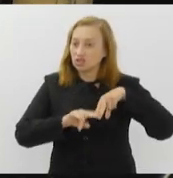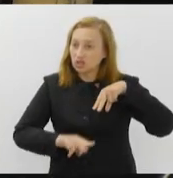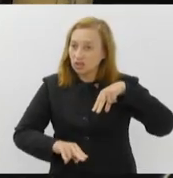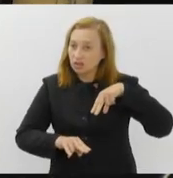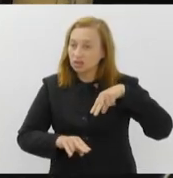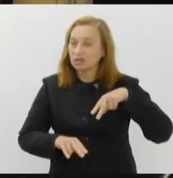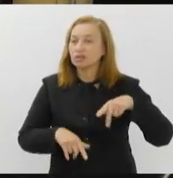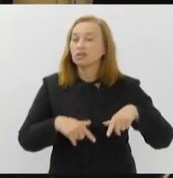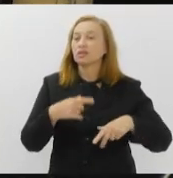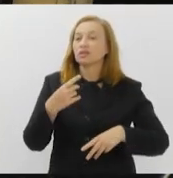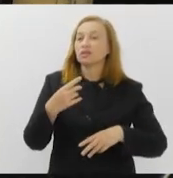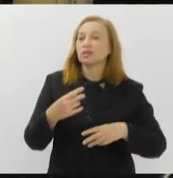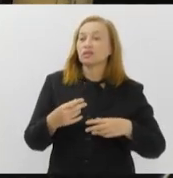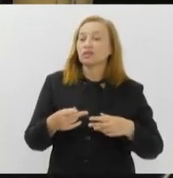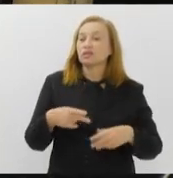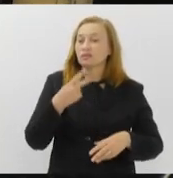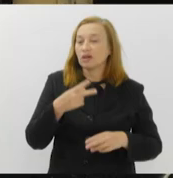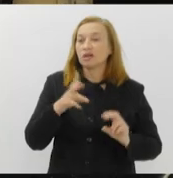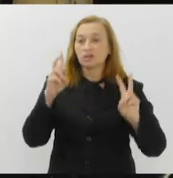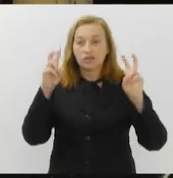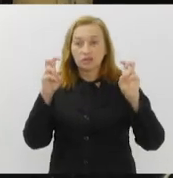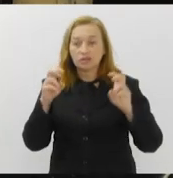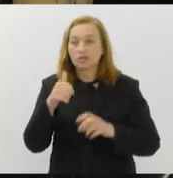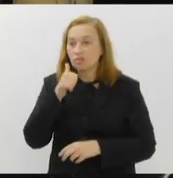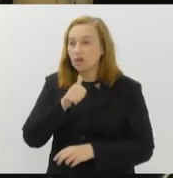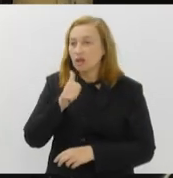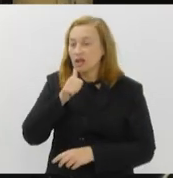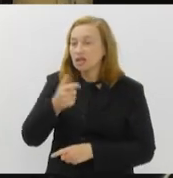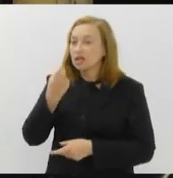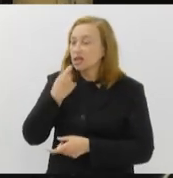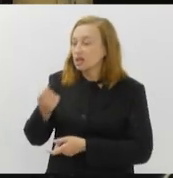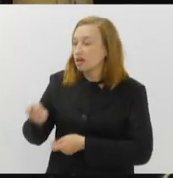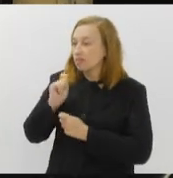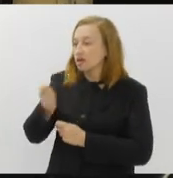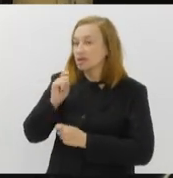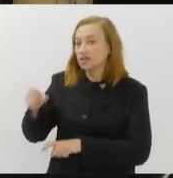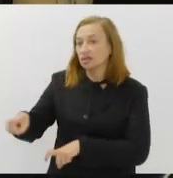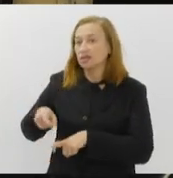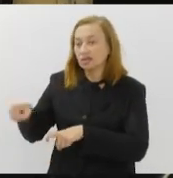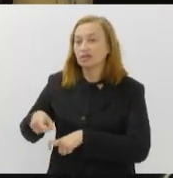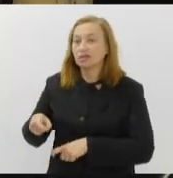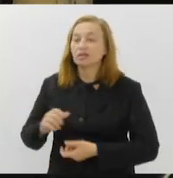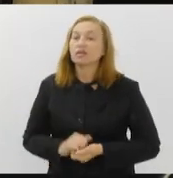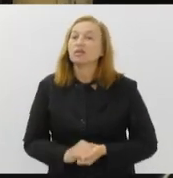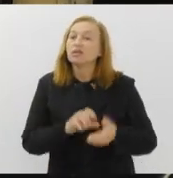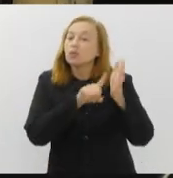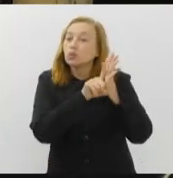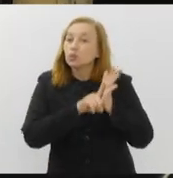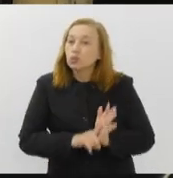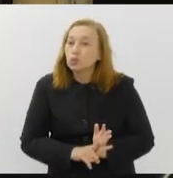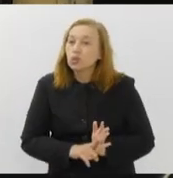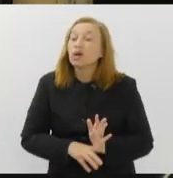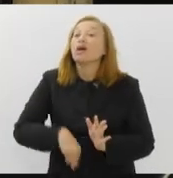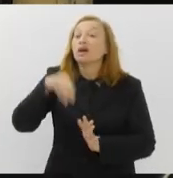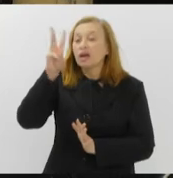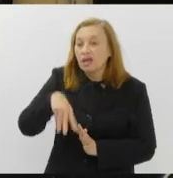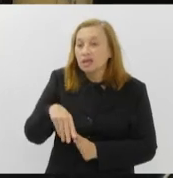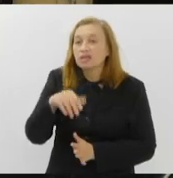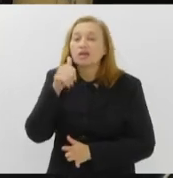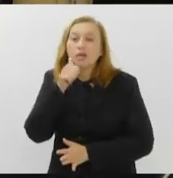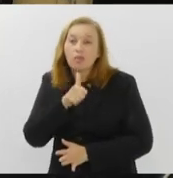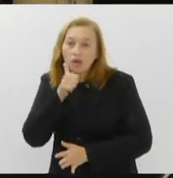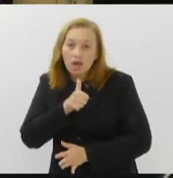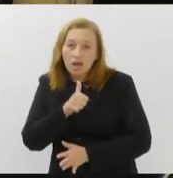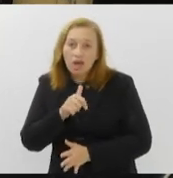tratar das questões de mulheres na pesca e na aquicultura, é pensar num diagnóstico. Quem são essas mulheres? Onde estão essas